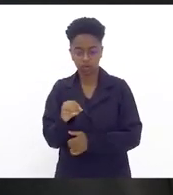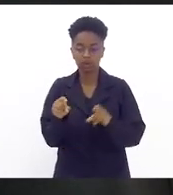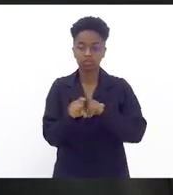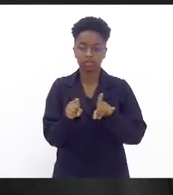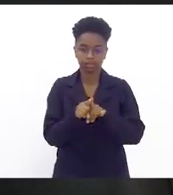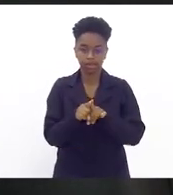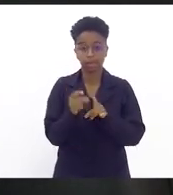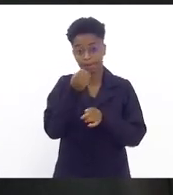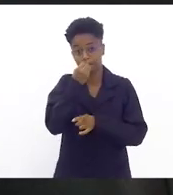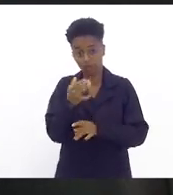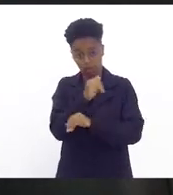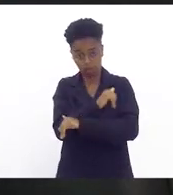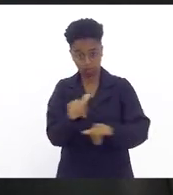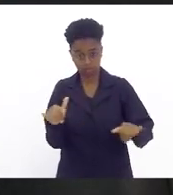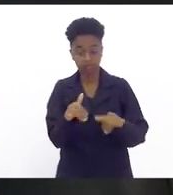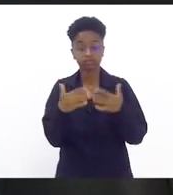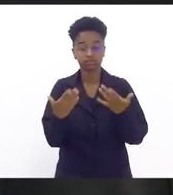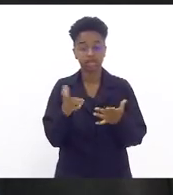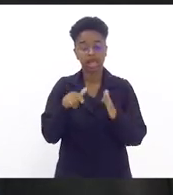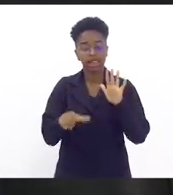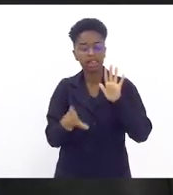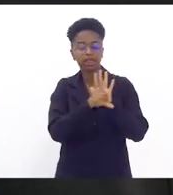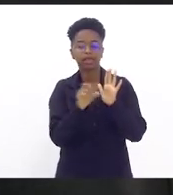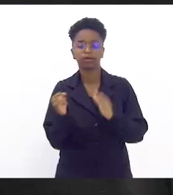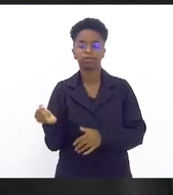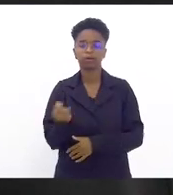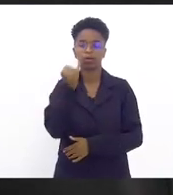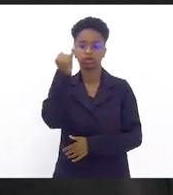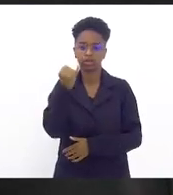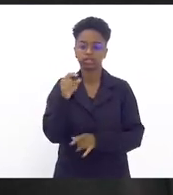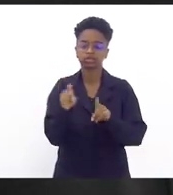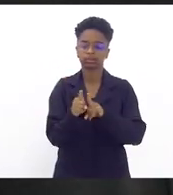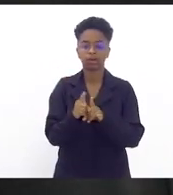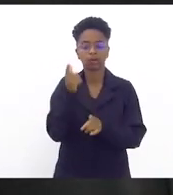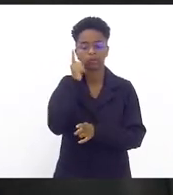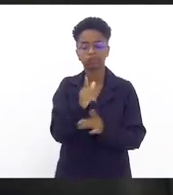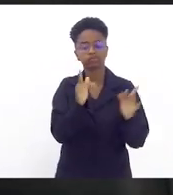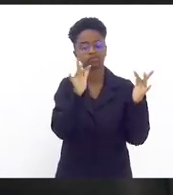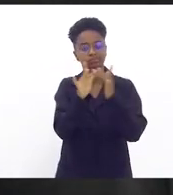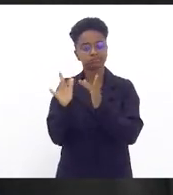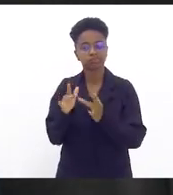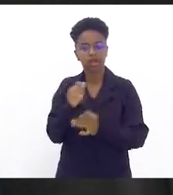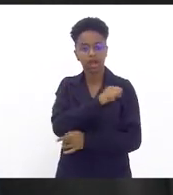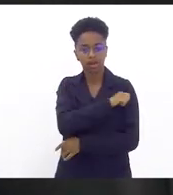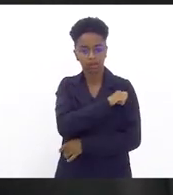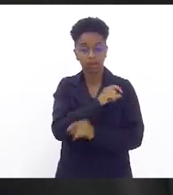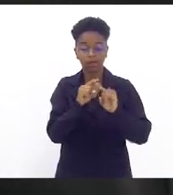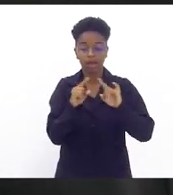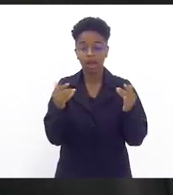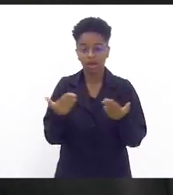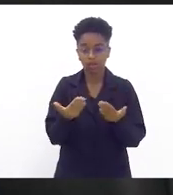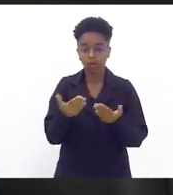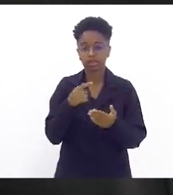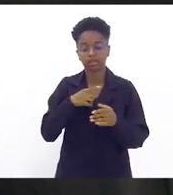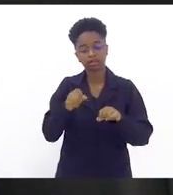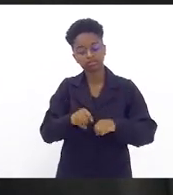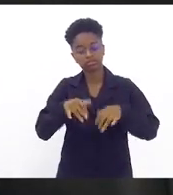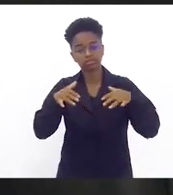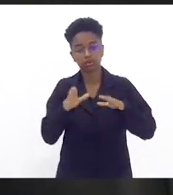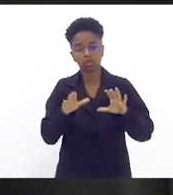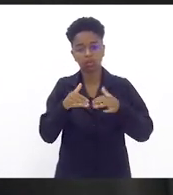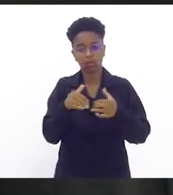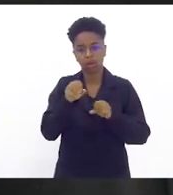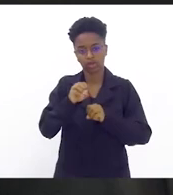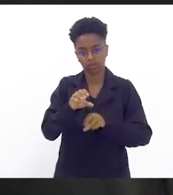que se diga e é uma lei muito importante que garante o acesso dos Estudantes agora foi feita a audiência pública da comissão